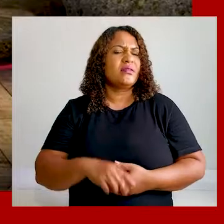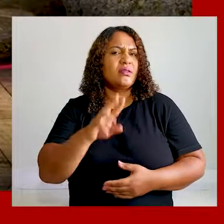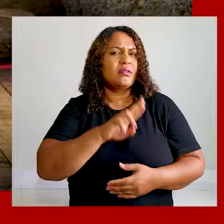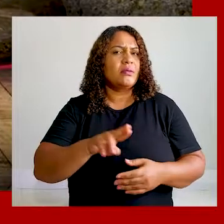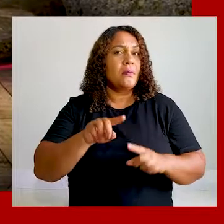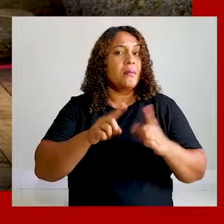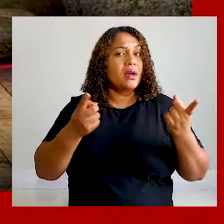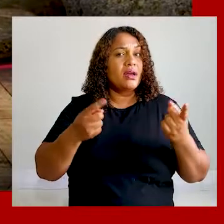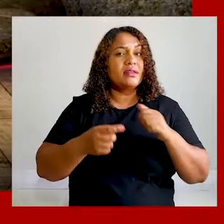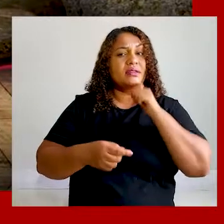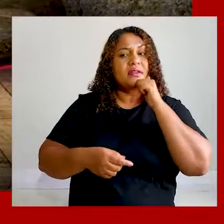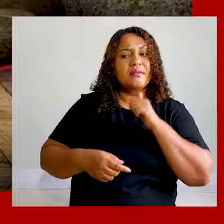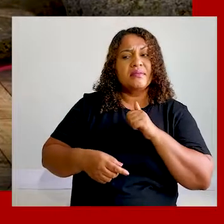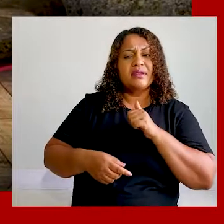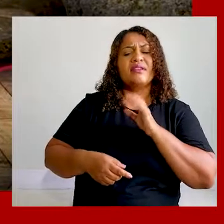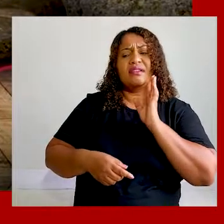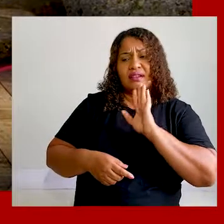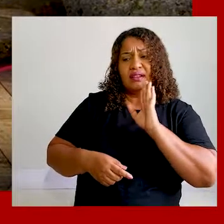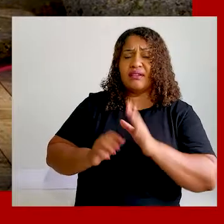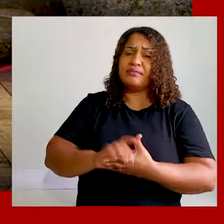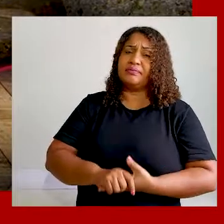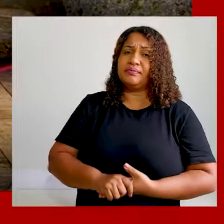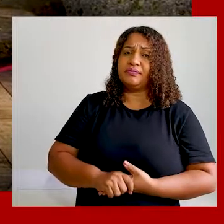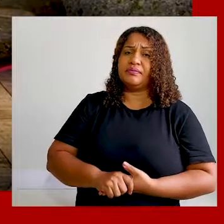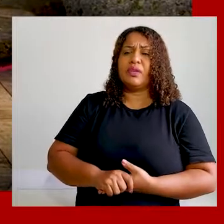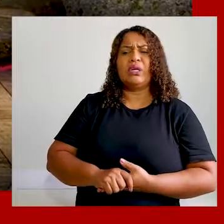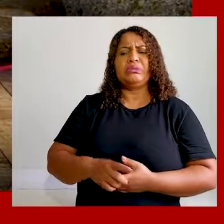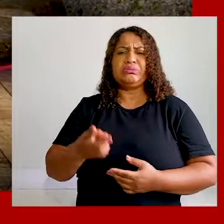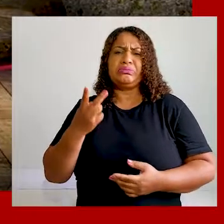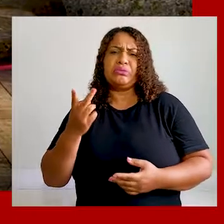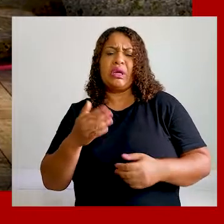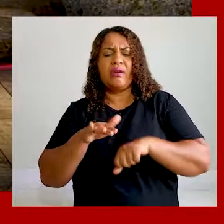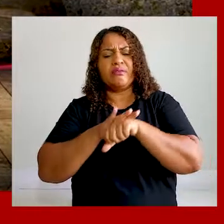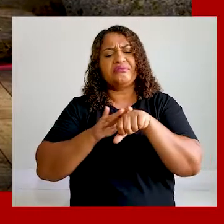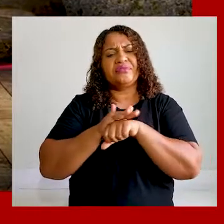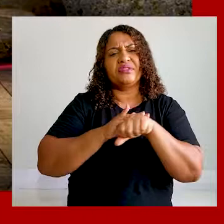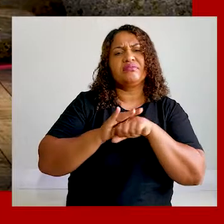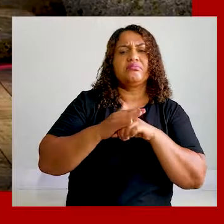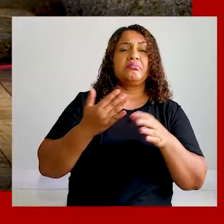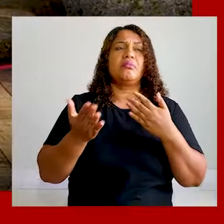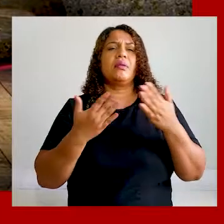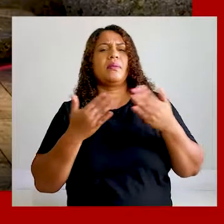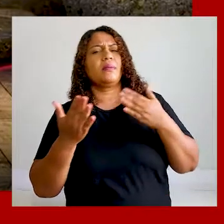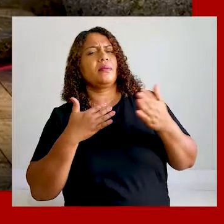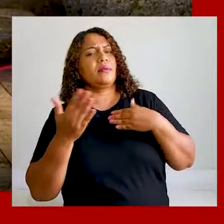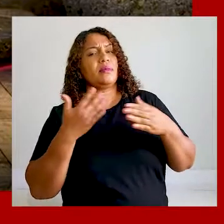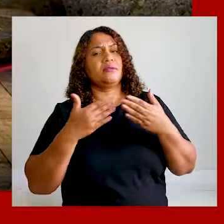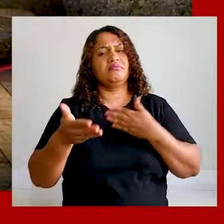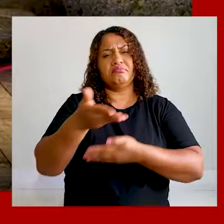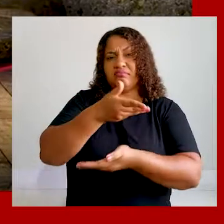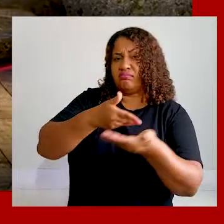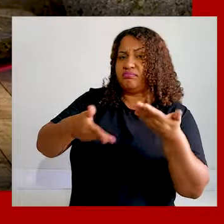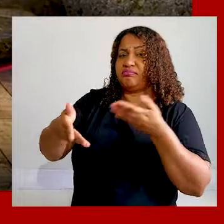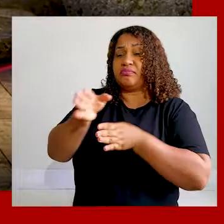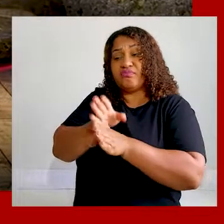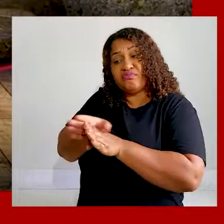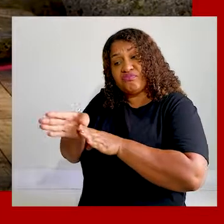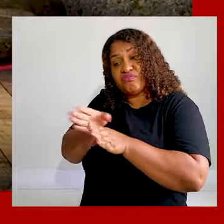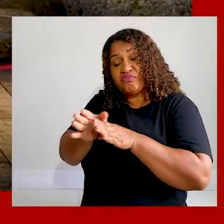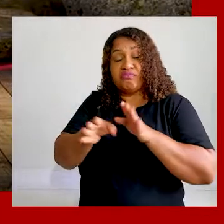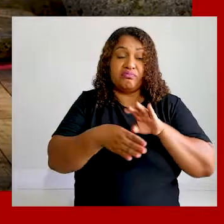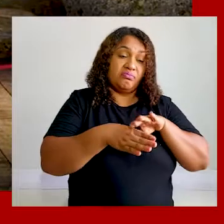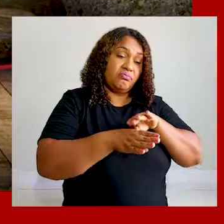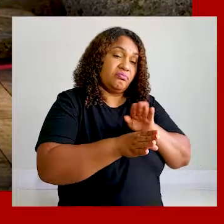Felizmente, a menina não era de mágoas. Os dois conversaram muito, trocaram